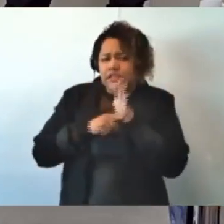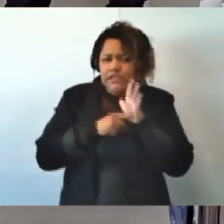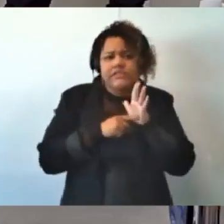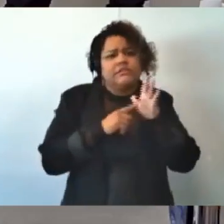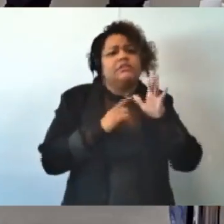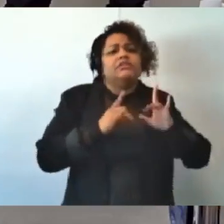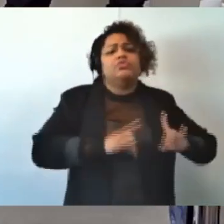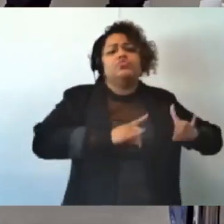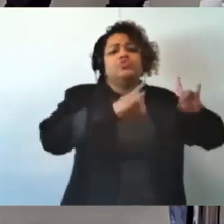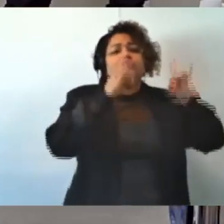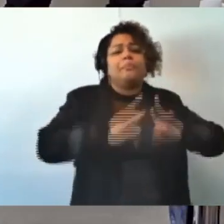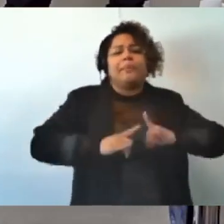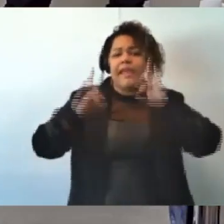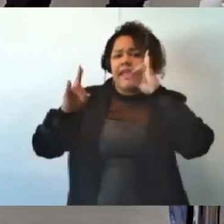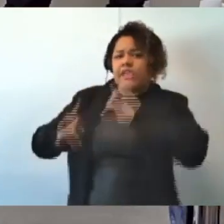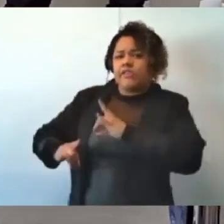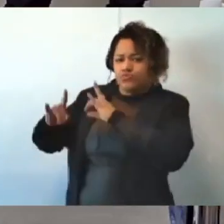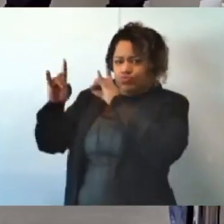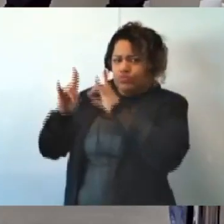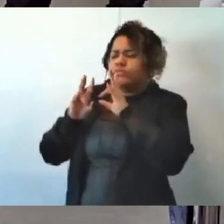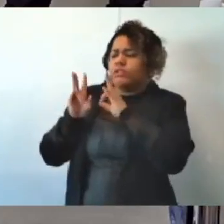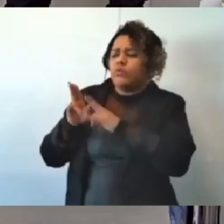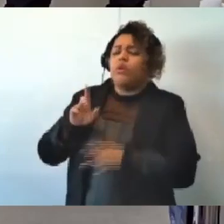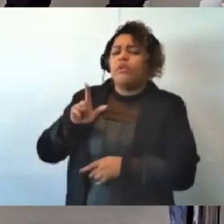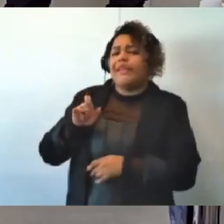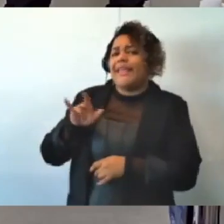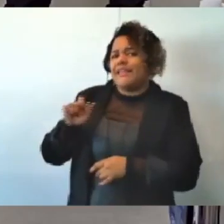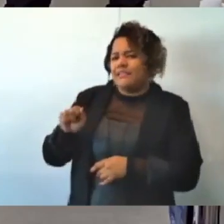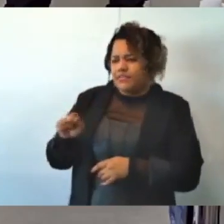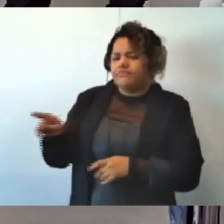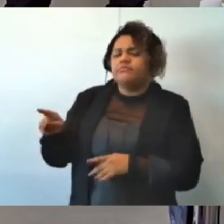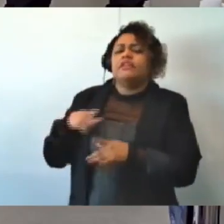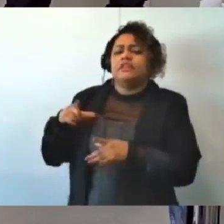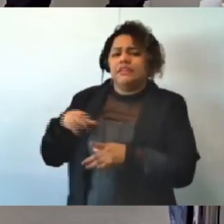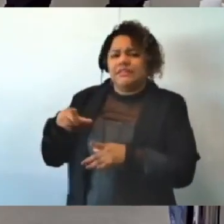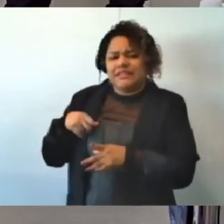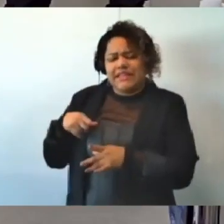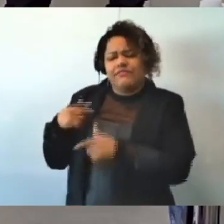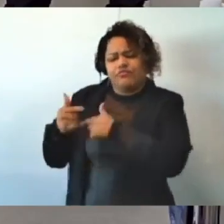trabalho capcioso de fazer, que muito nos ajudou. Fiquei assim,